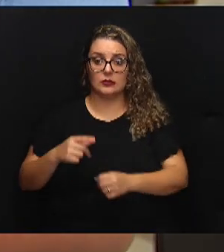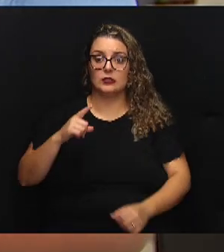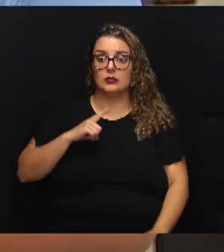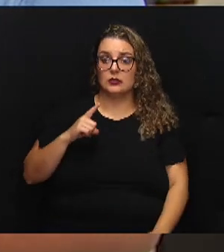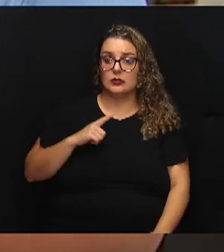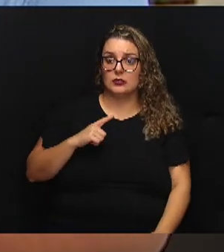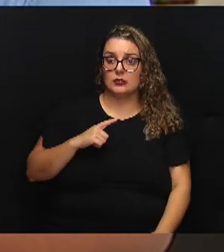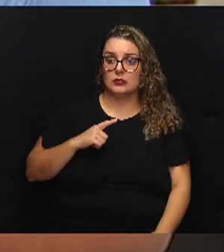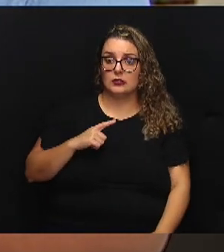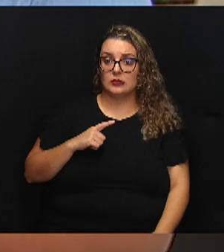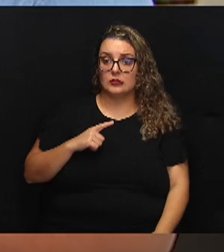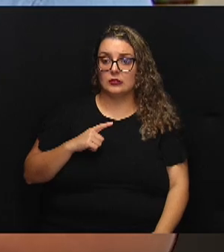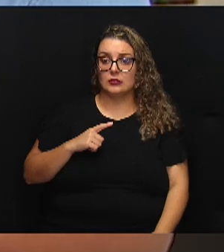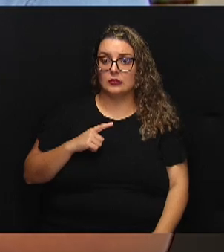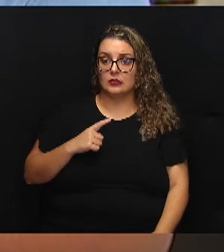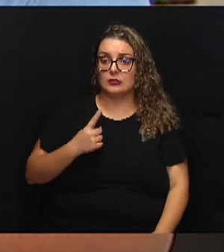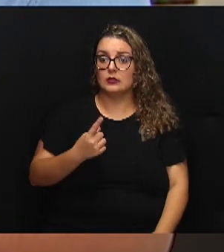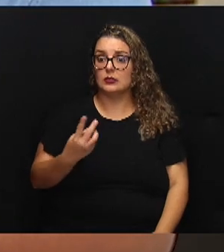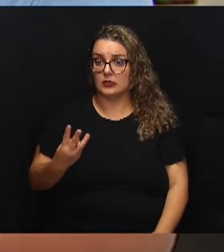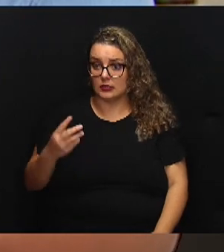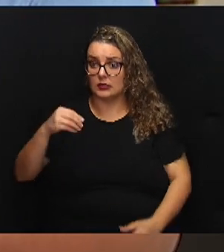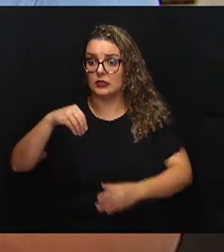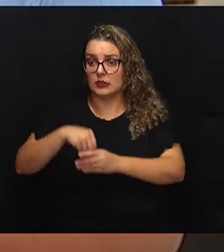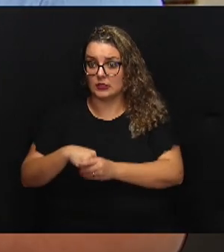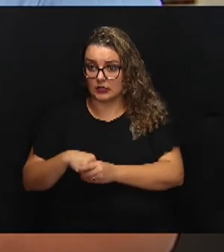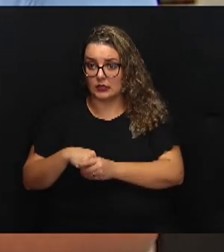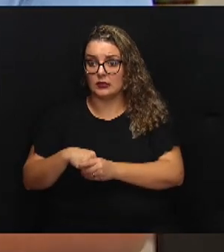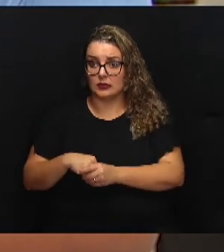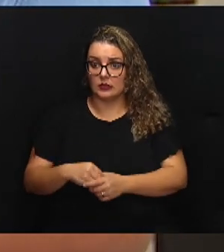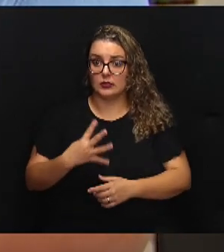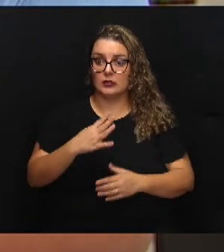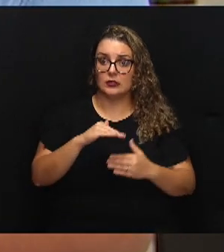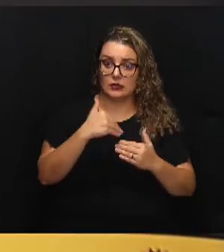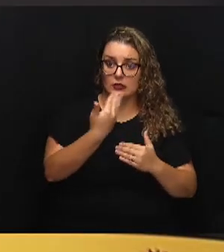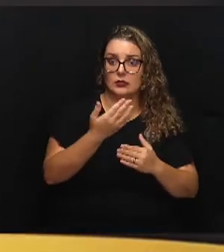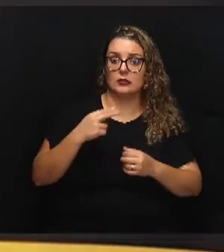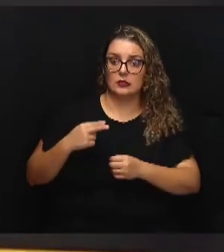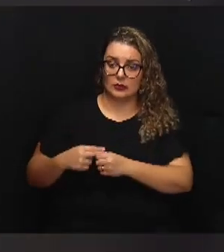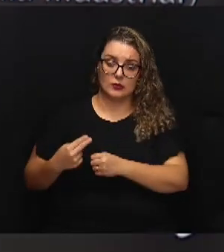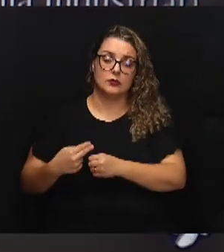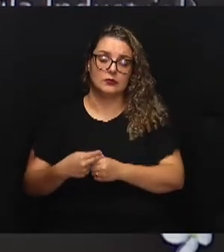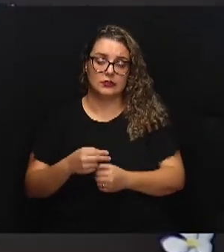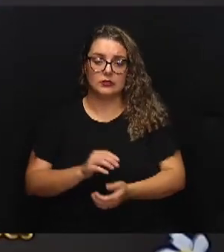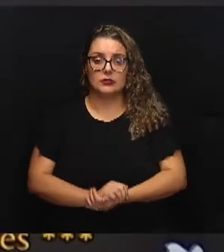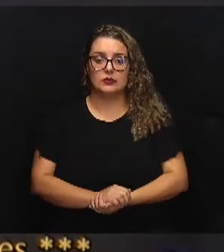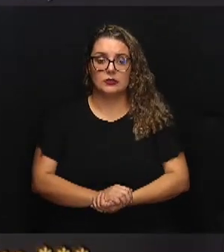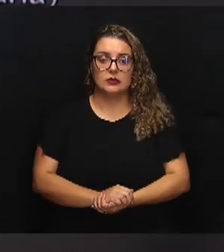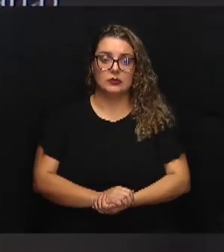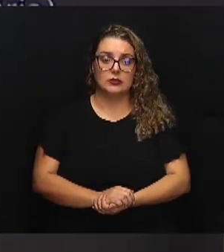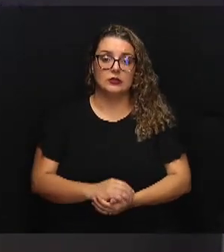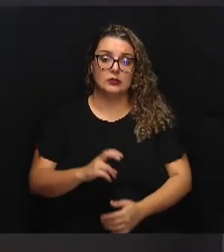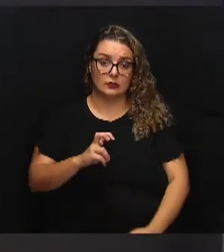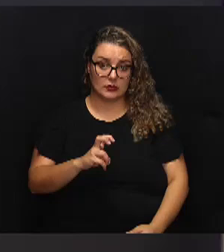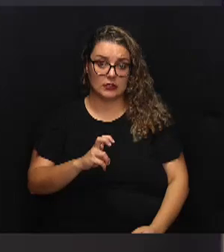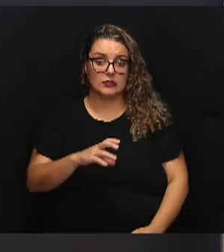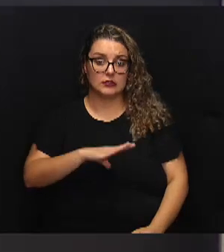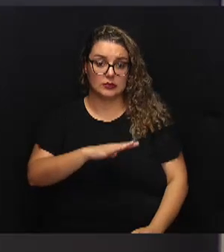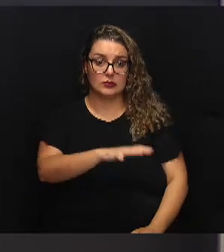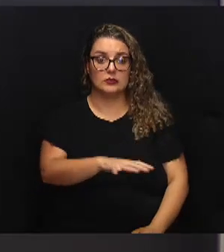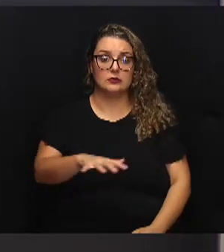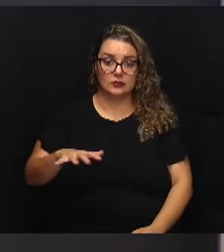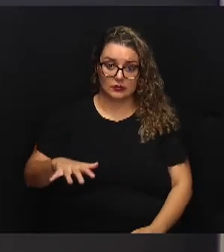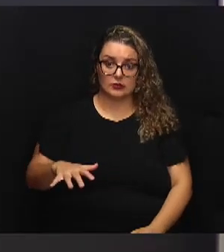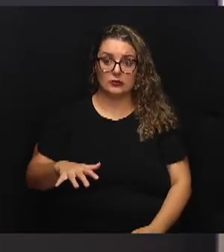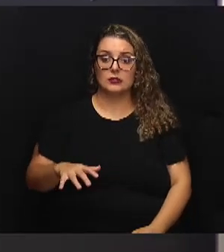estamos com, se não me engano, 13 postos aqui dentro e 4 fora da universidade. Portanto, para 5 cidades diferentes aí,